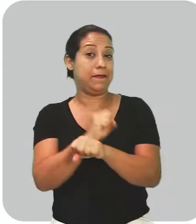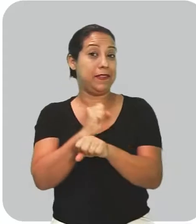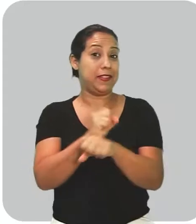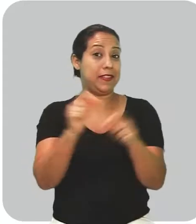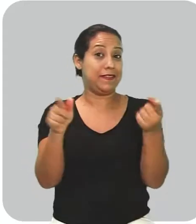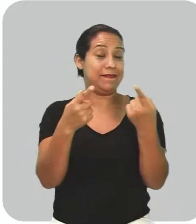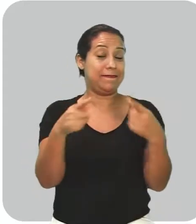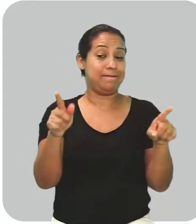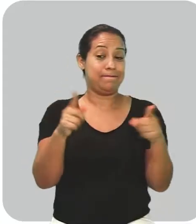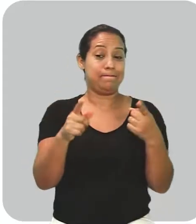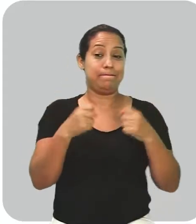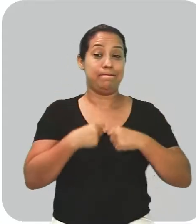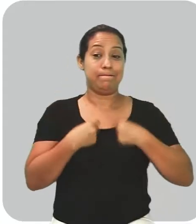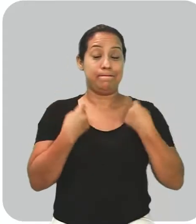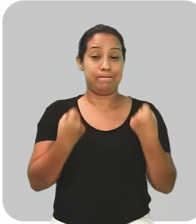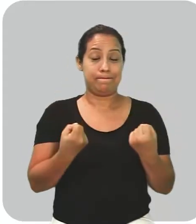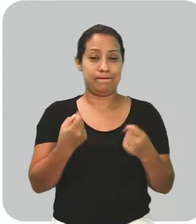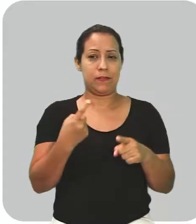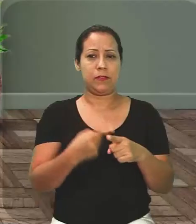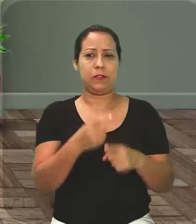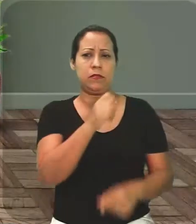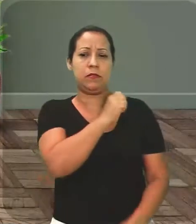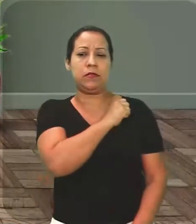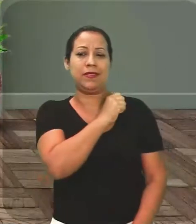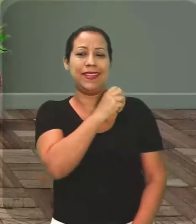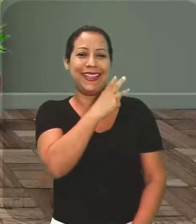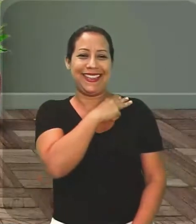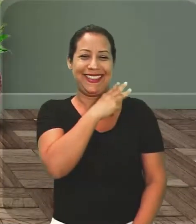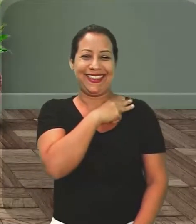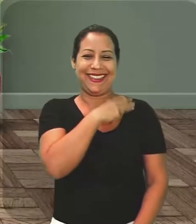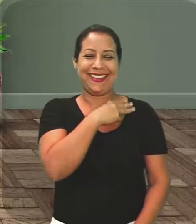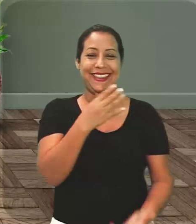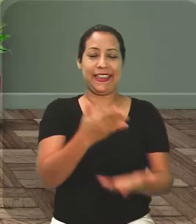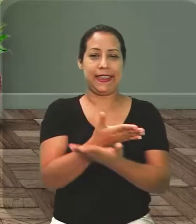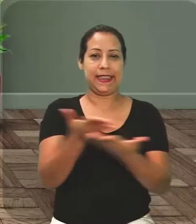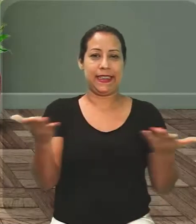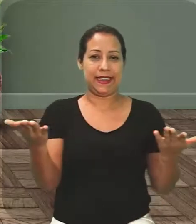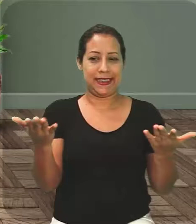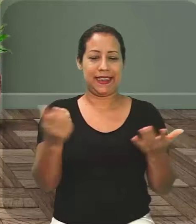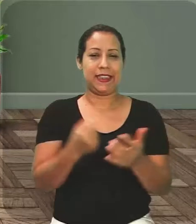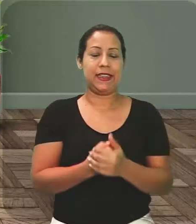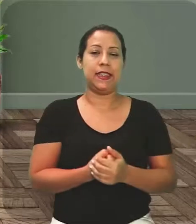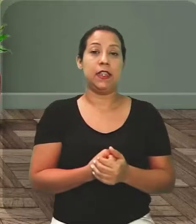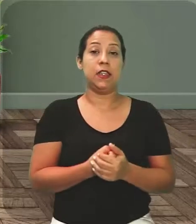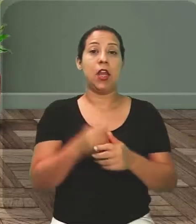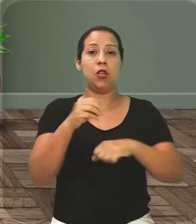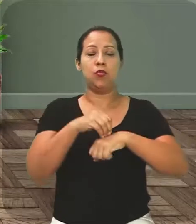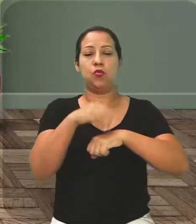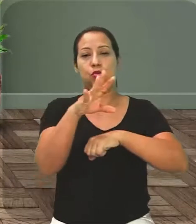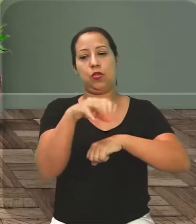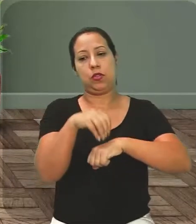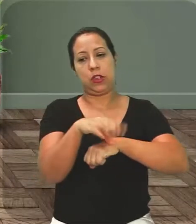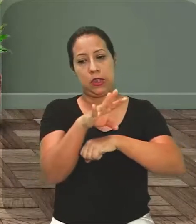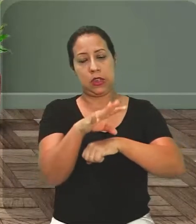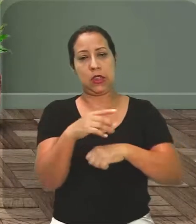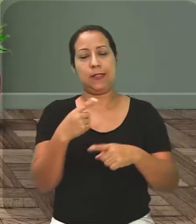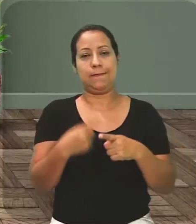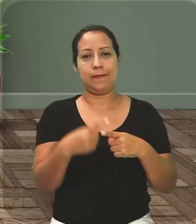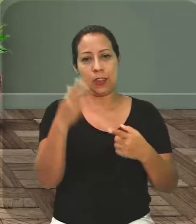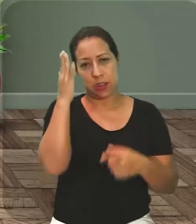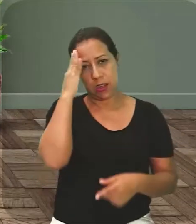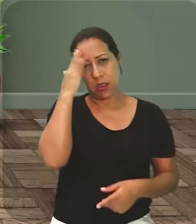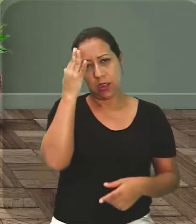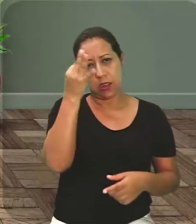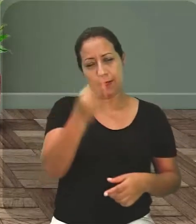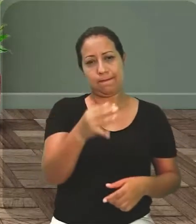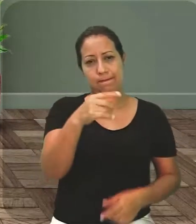expectativa. Valeu? Então, terceirão, fica aí para vocês, né? Essa sugestão, tá? E eu tenho certeza que você vai